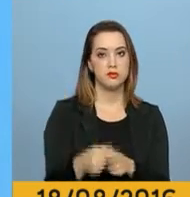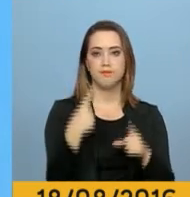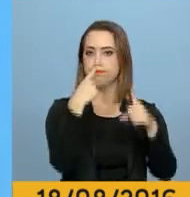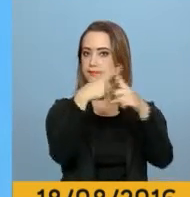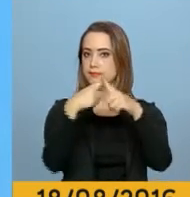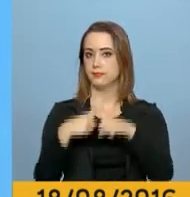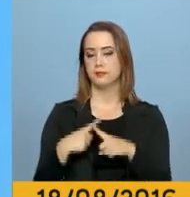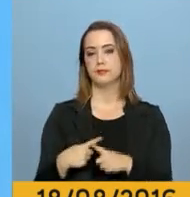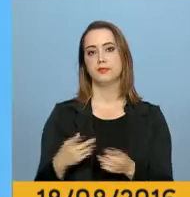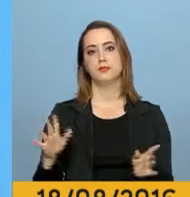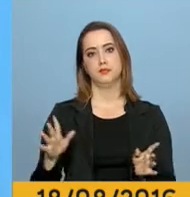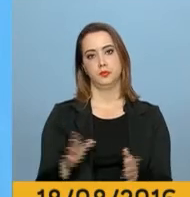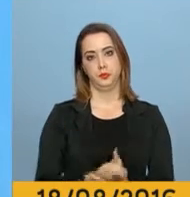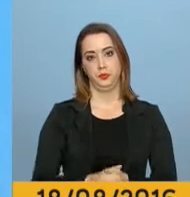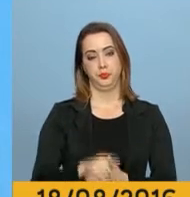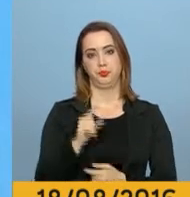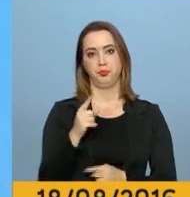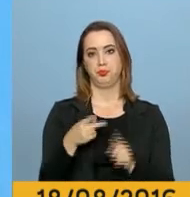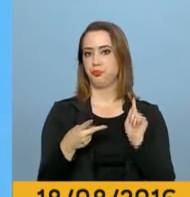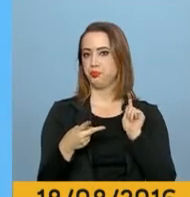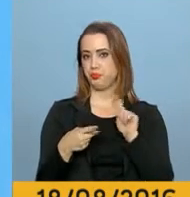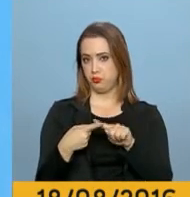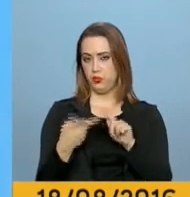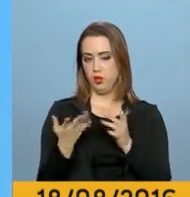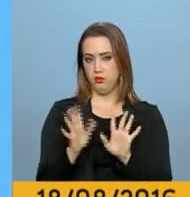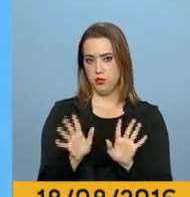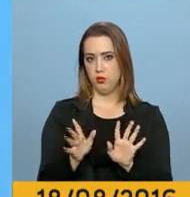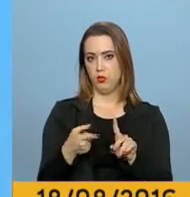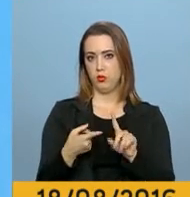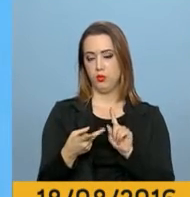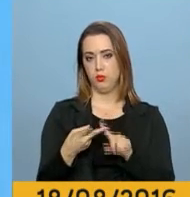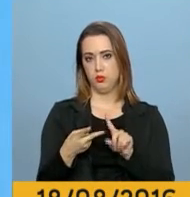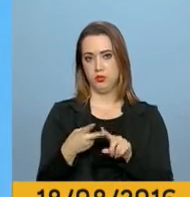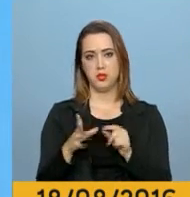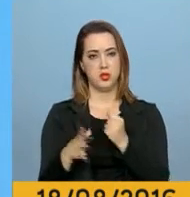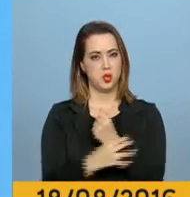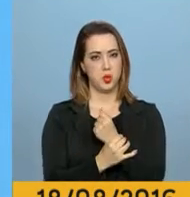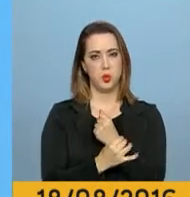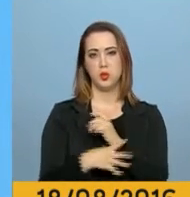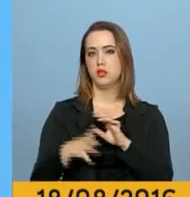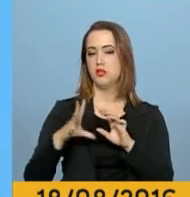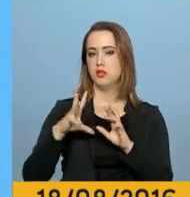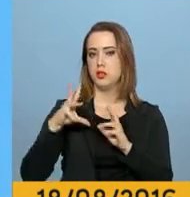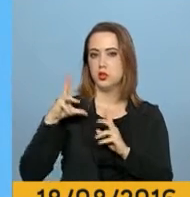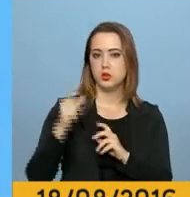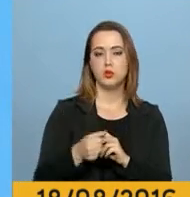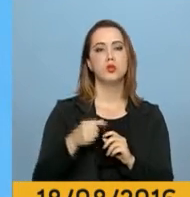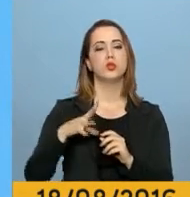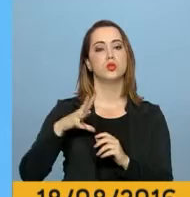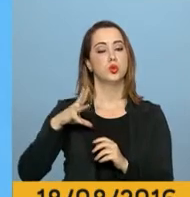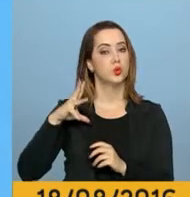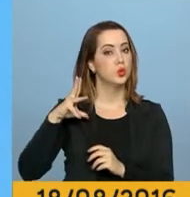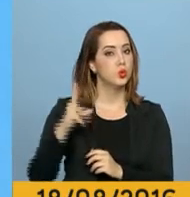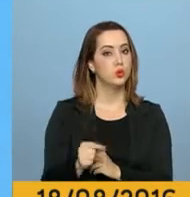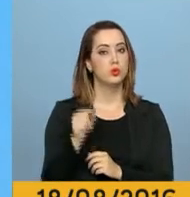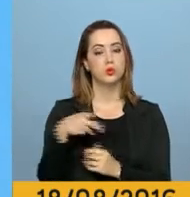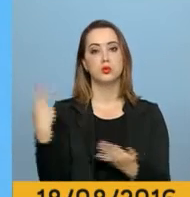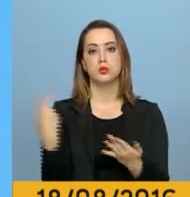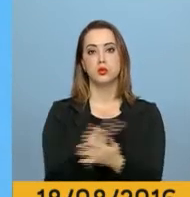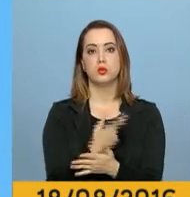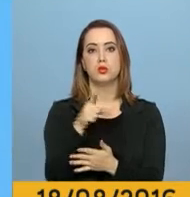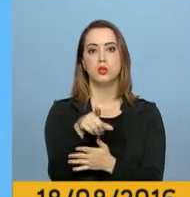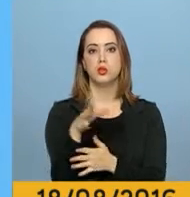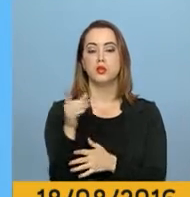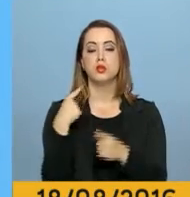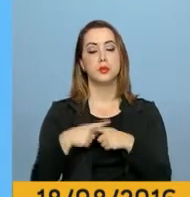jogos este é um ponto o segundo ponto portanto segurança absoluta que se deu por força dessa